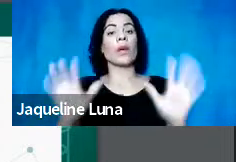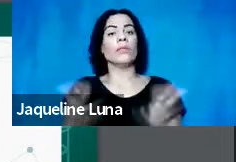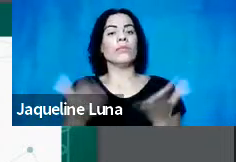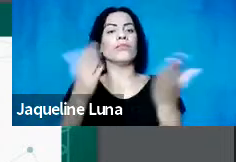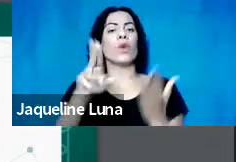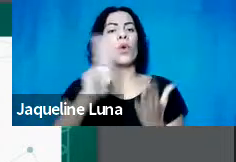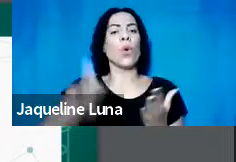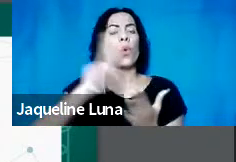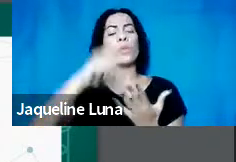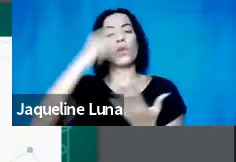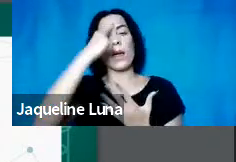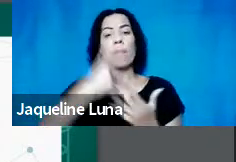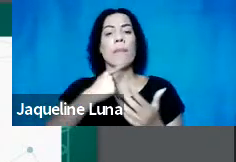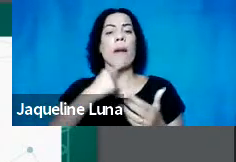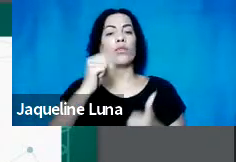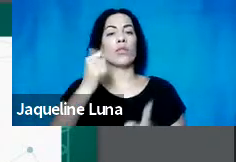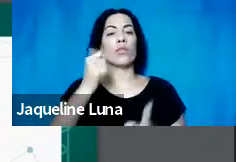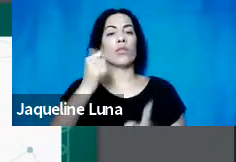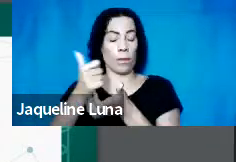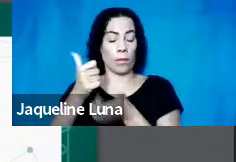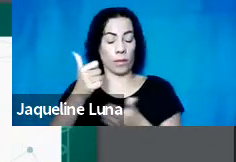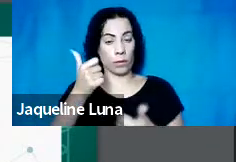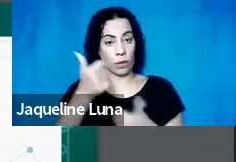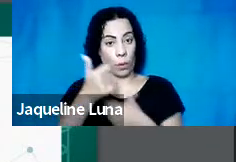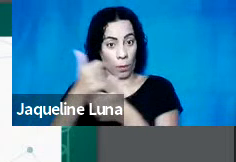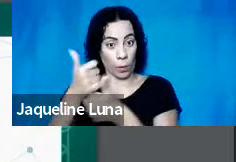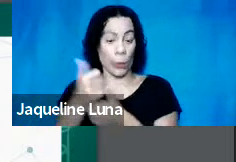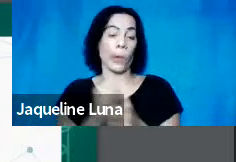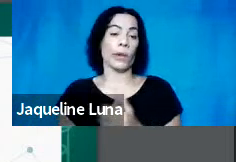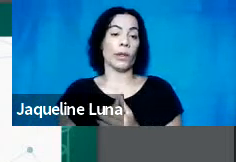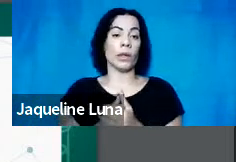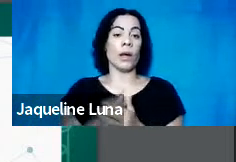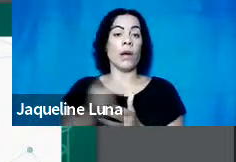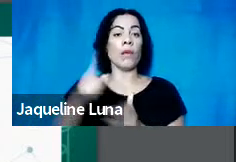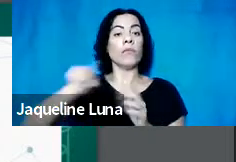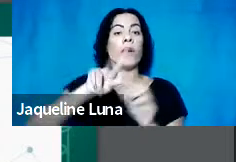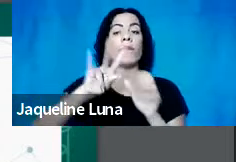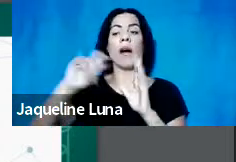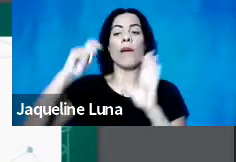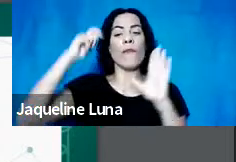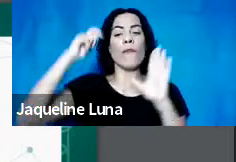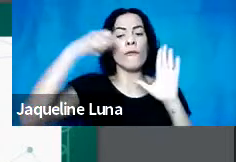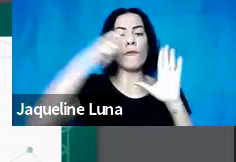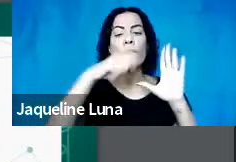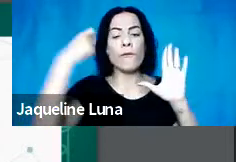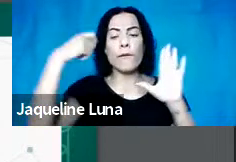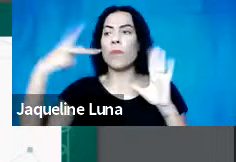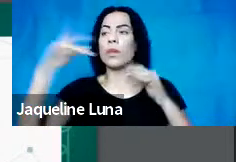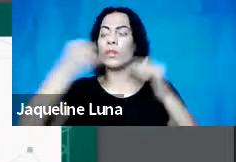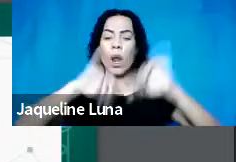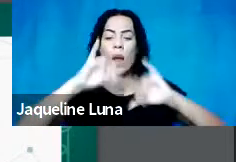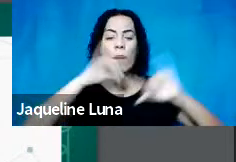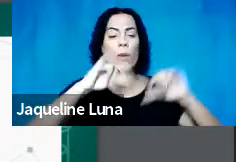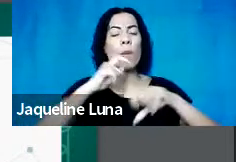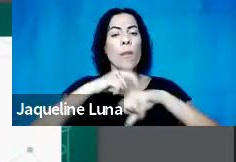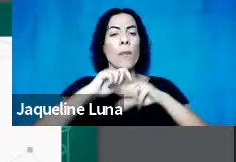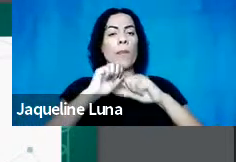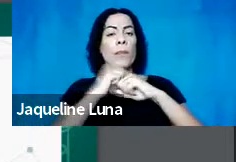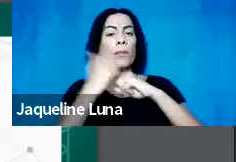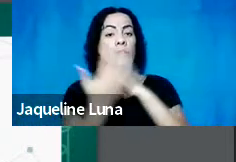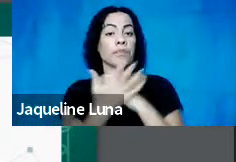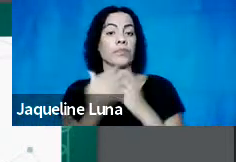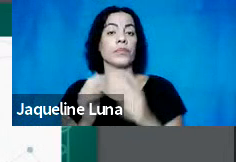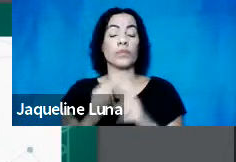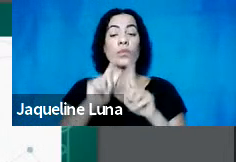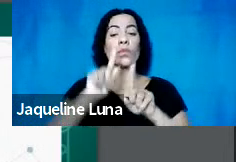então, tanto os pesquisadores que filmaram seus laboratórios, né, na pandemia, enviaram seus gráficos em